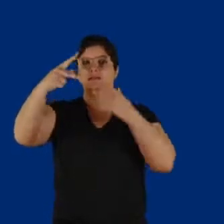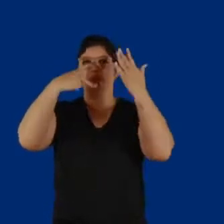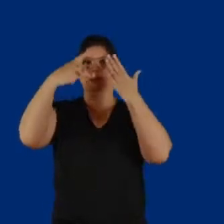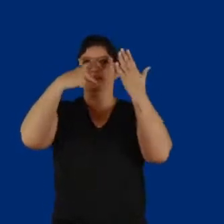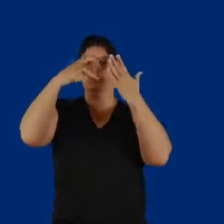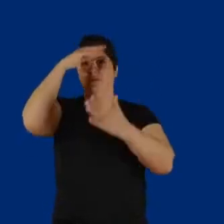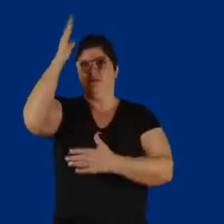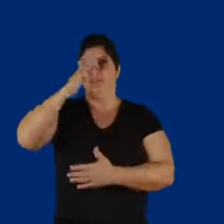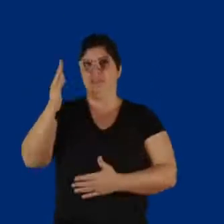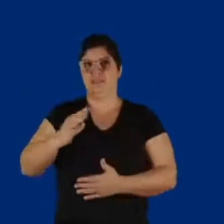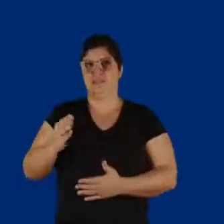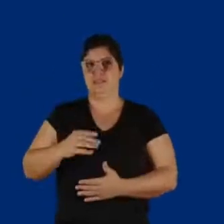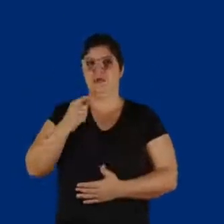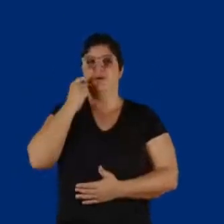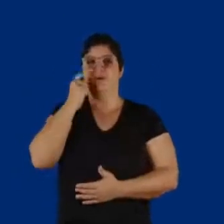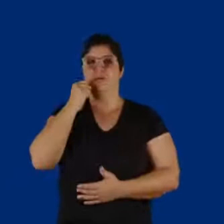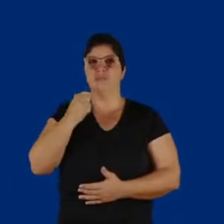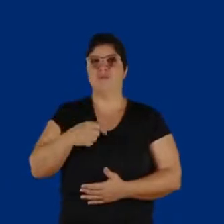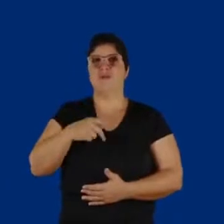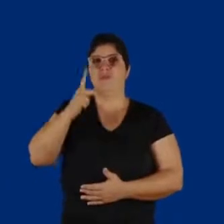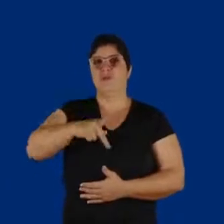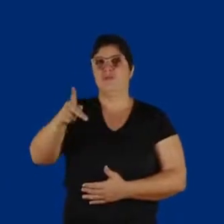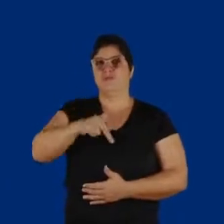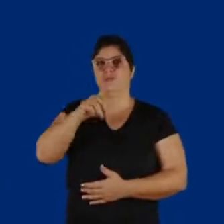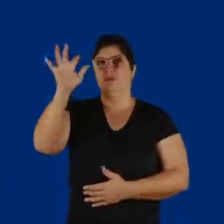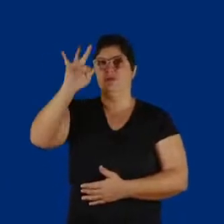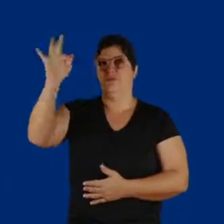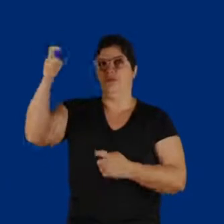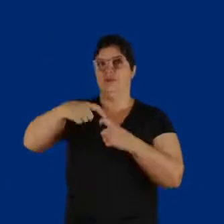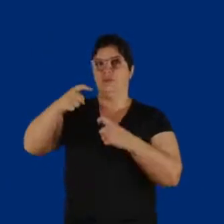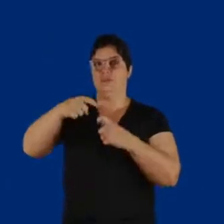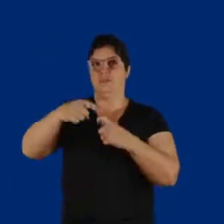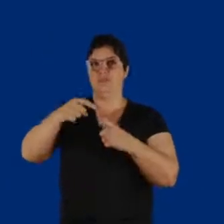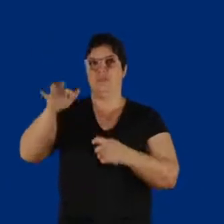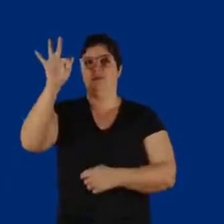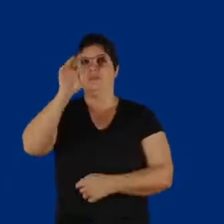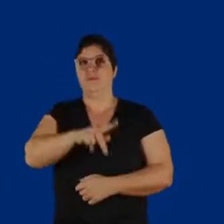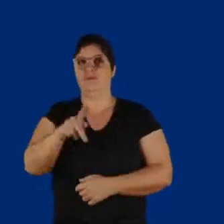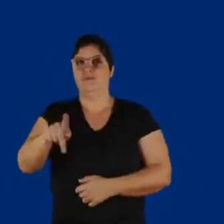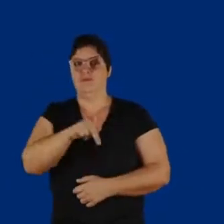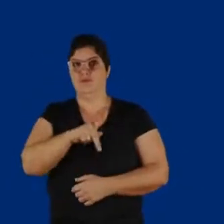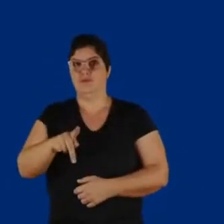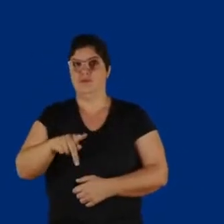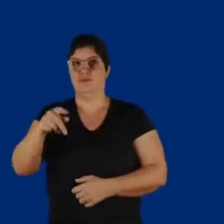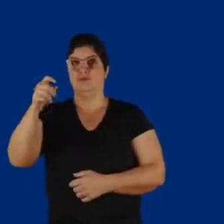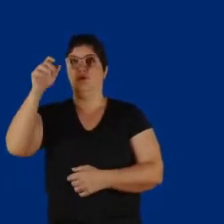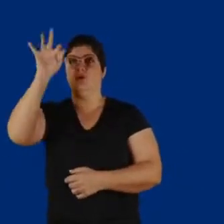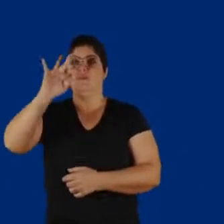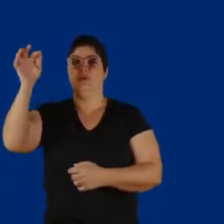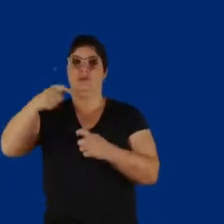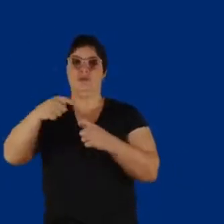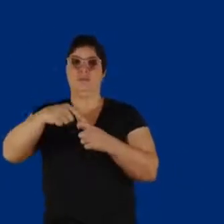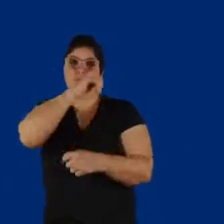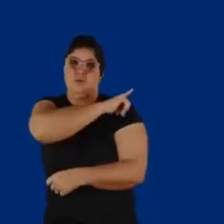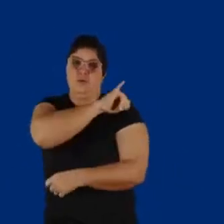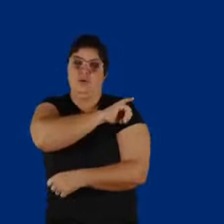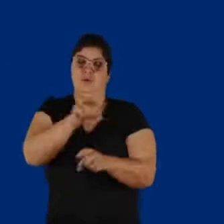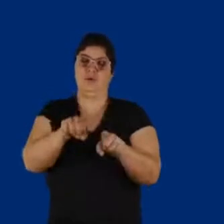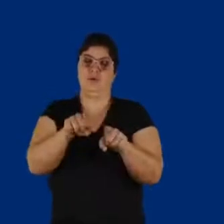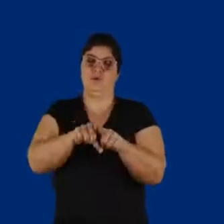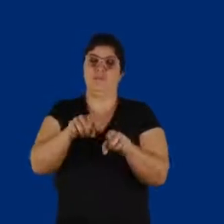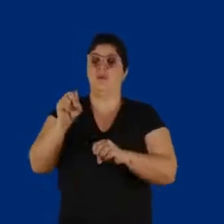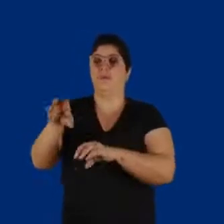Recife, que foi professor da Faculdade de Medicina lá de Recife, professor da Faculdade de Medicina aqui do Rio também, foi professor do Osório